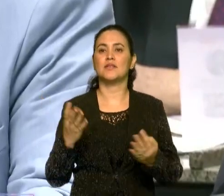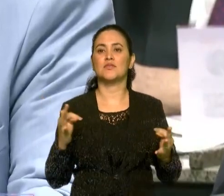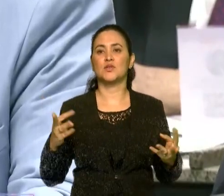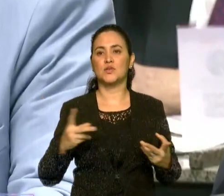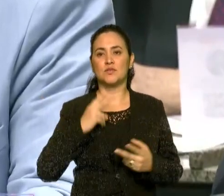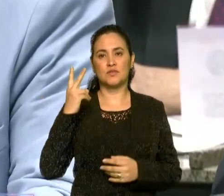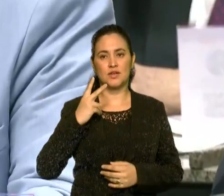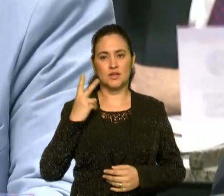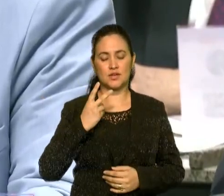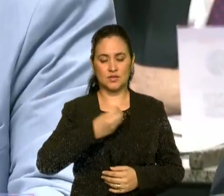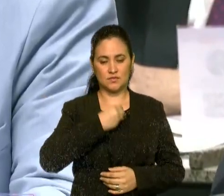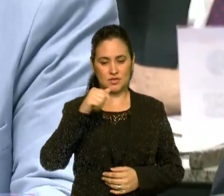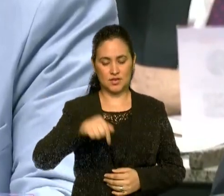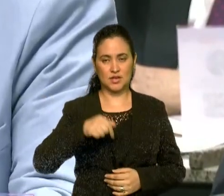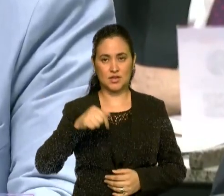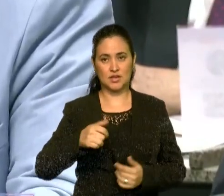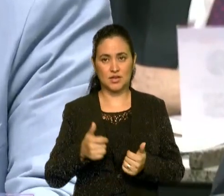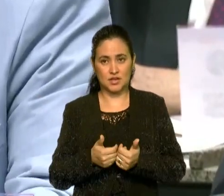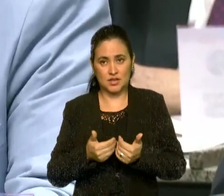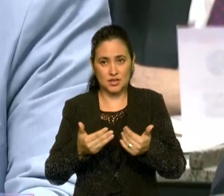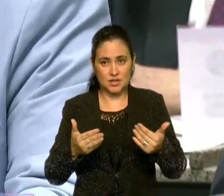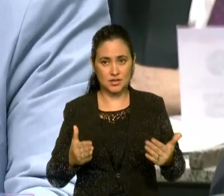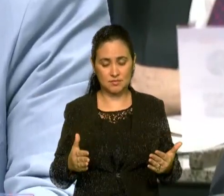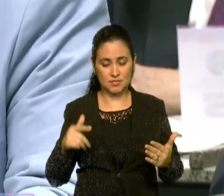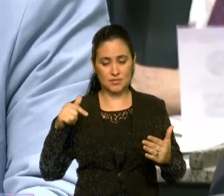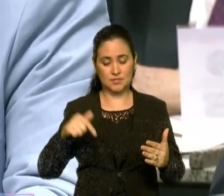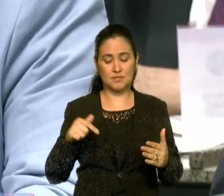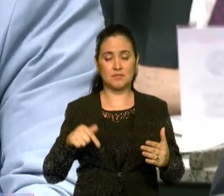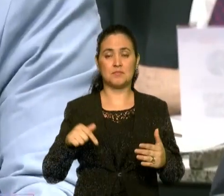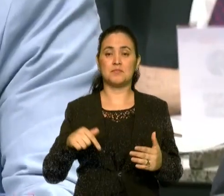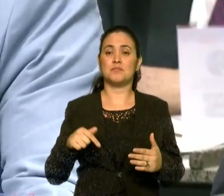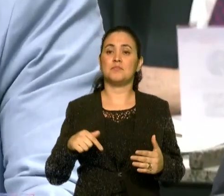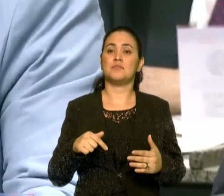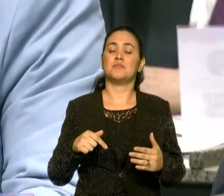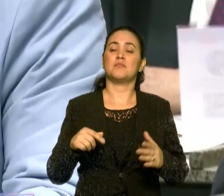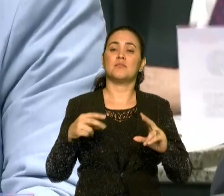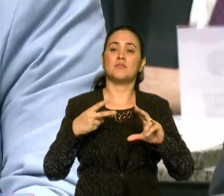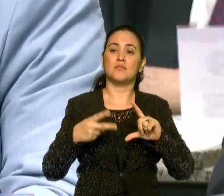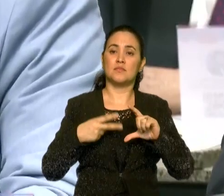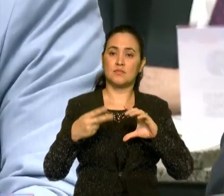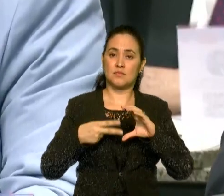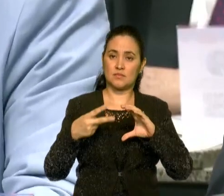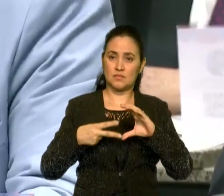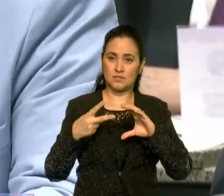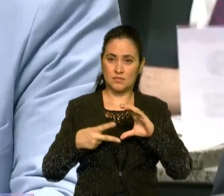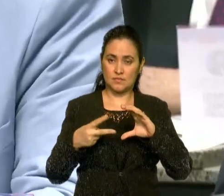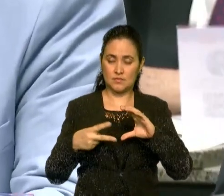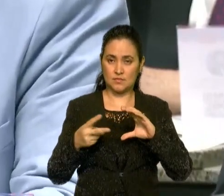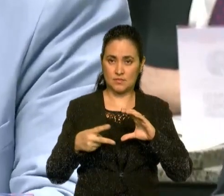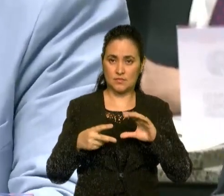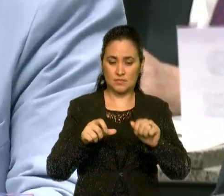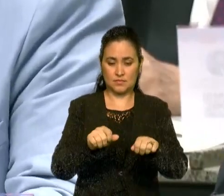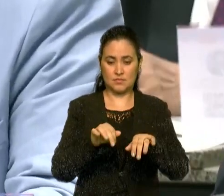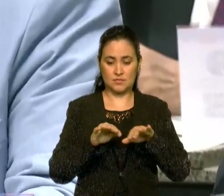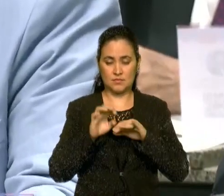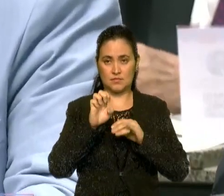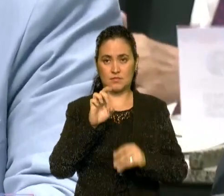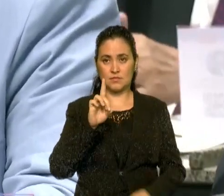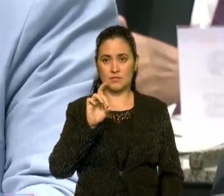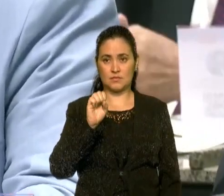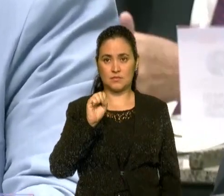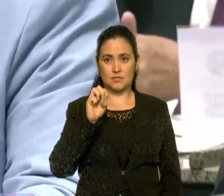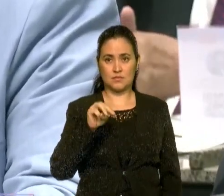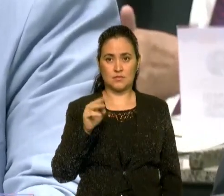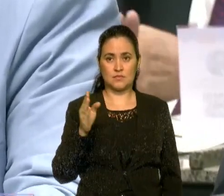que prontamente abriu a Casa do Povo, o plenário aqui, Edson Vidigal, para que a gente pudesse estar